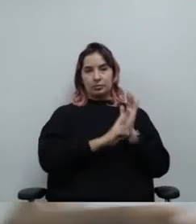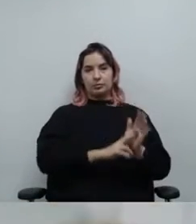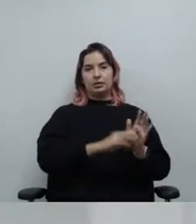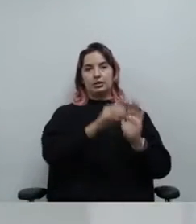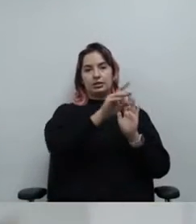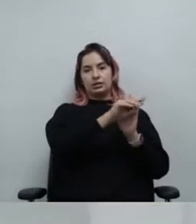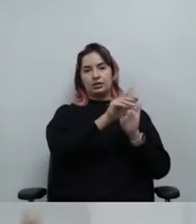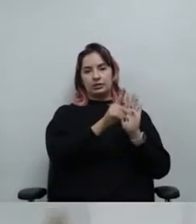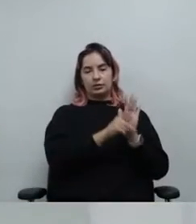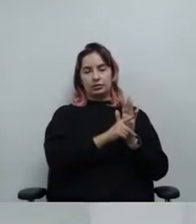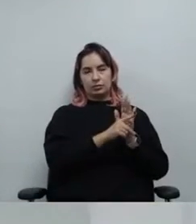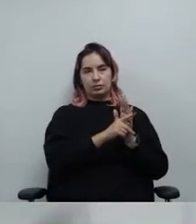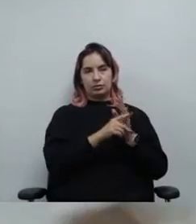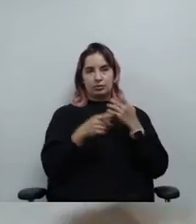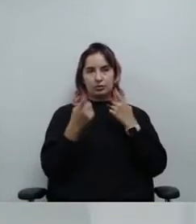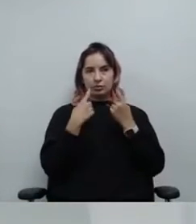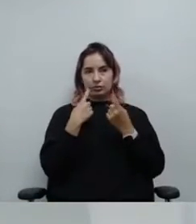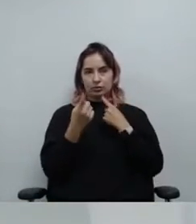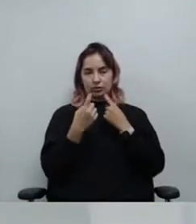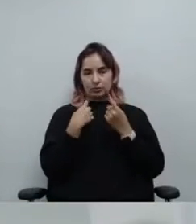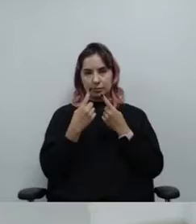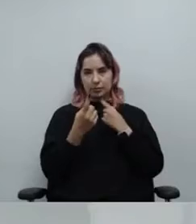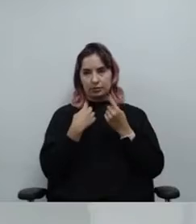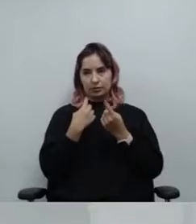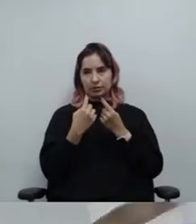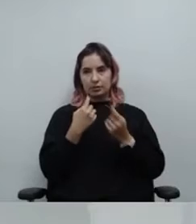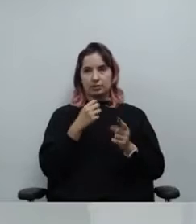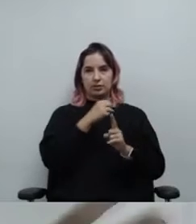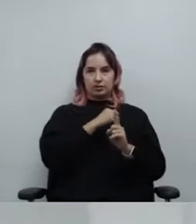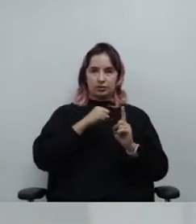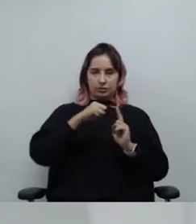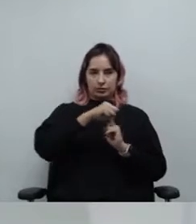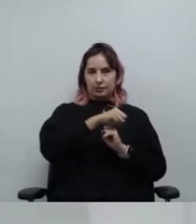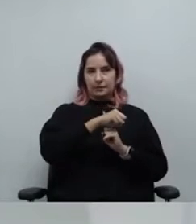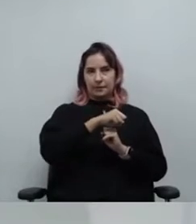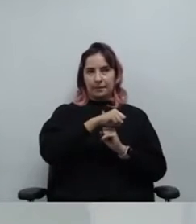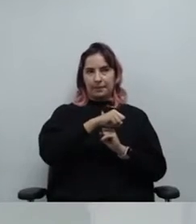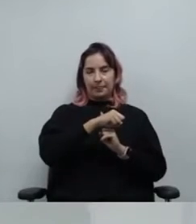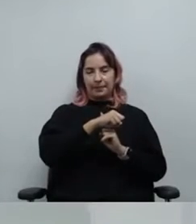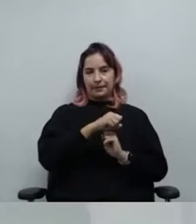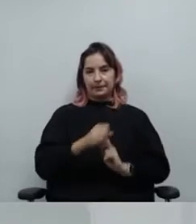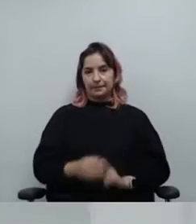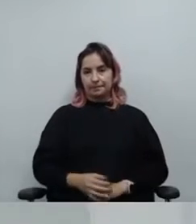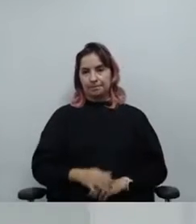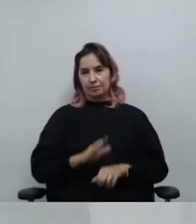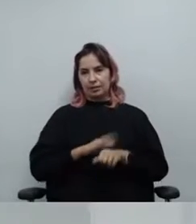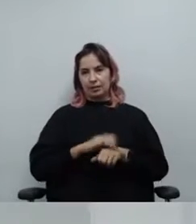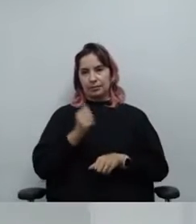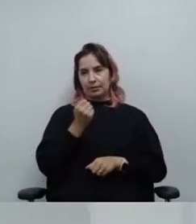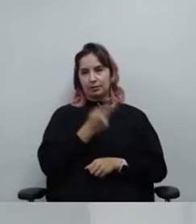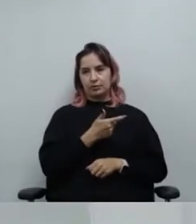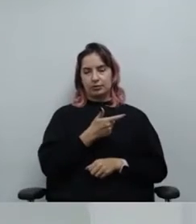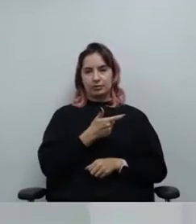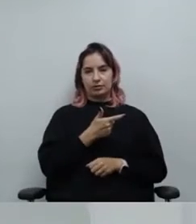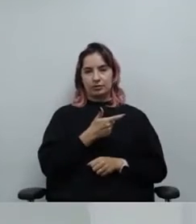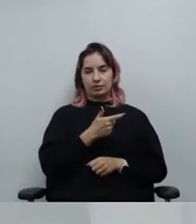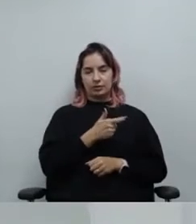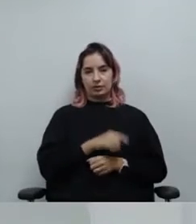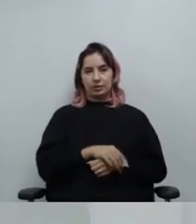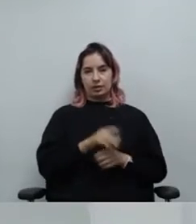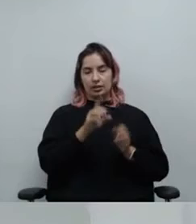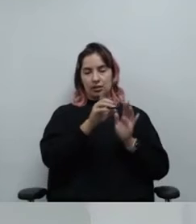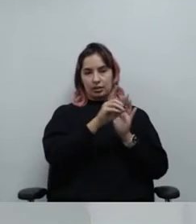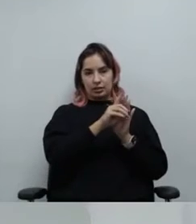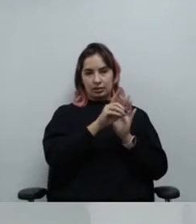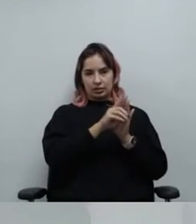cara da defensoria no debate mesmo social, né? Muito mais do que as defensorias no